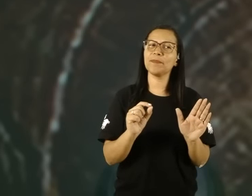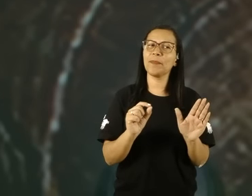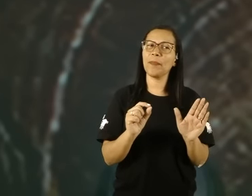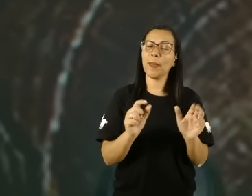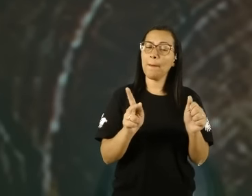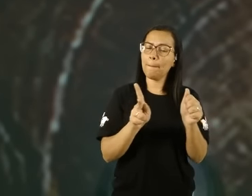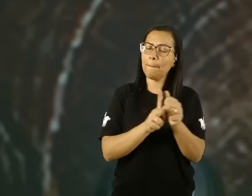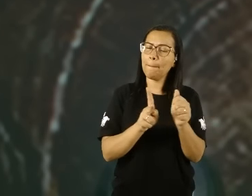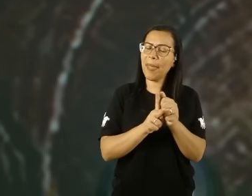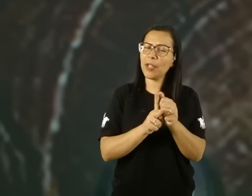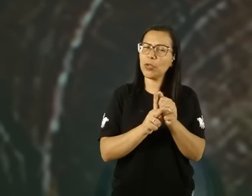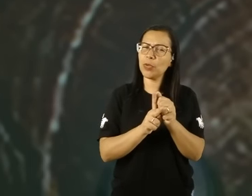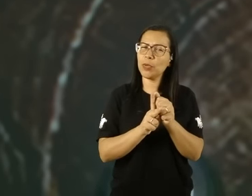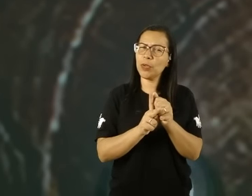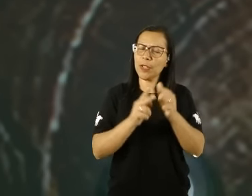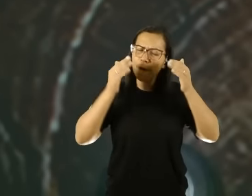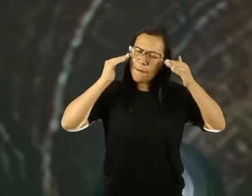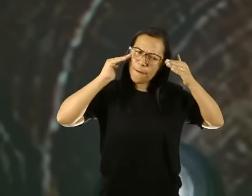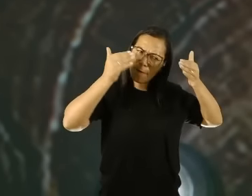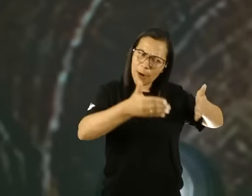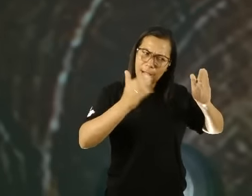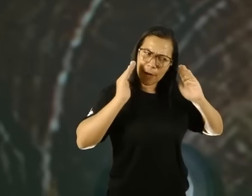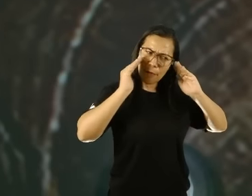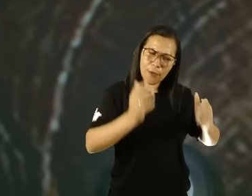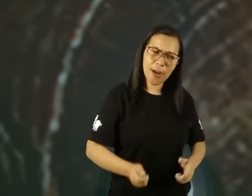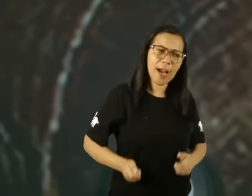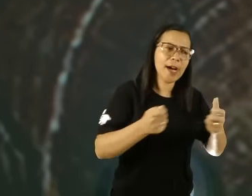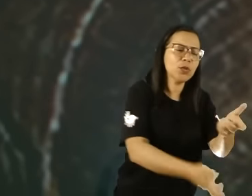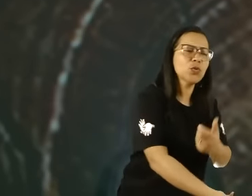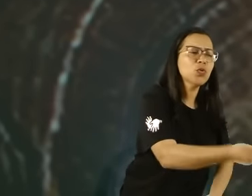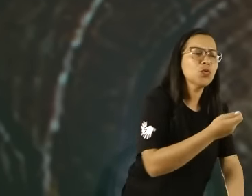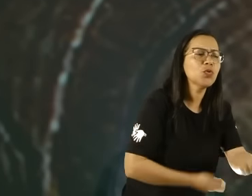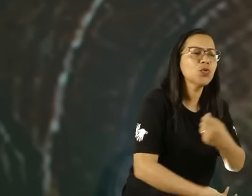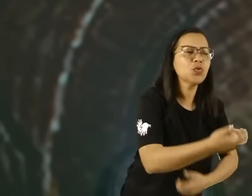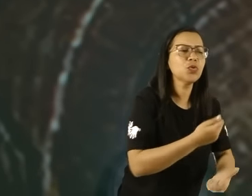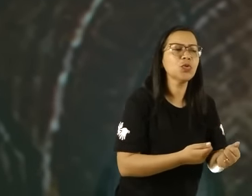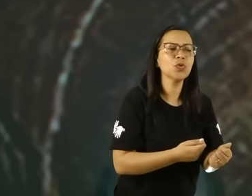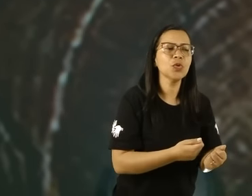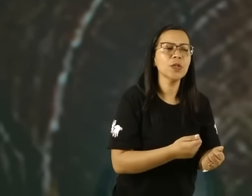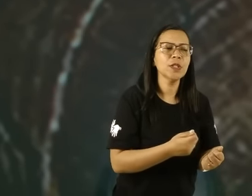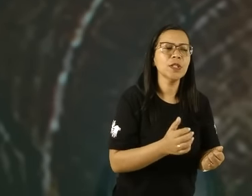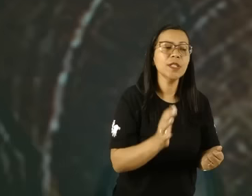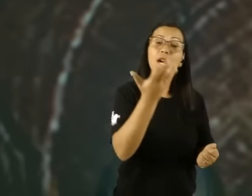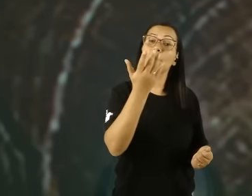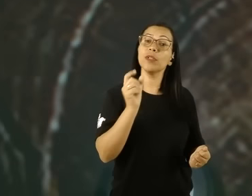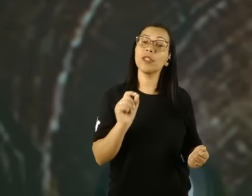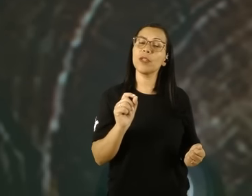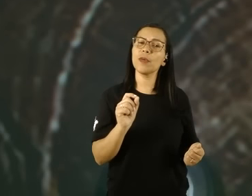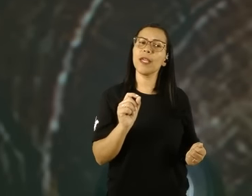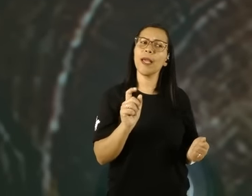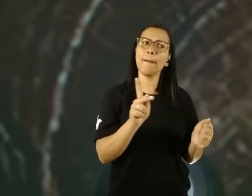estavam cheias de peixe. E havia uma cena enigmática. Quem é o homem que está na praia? E aí João